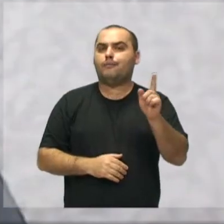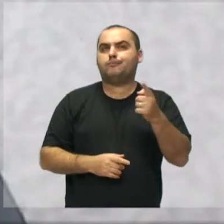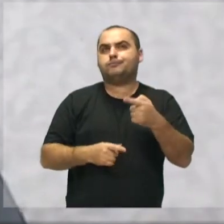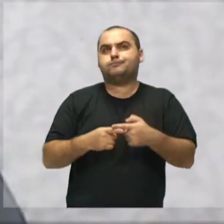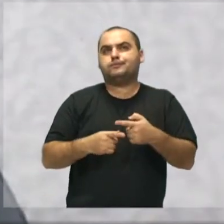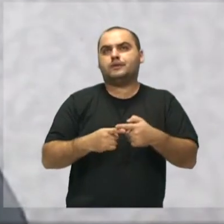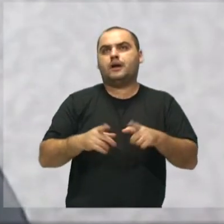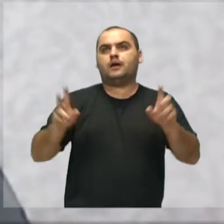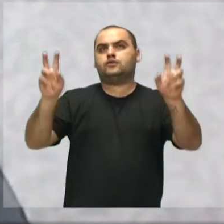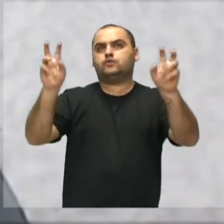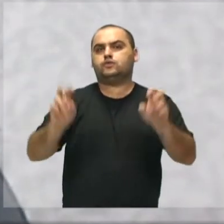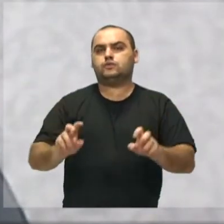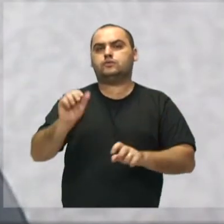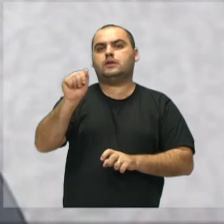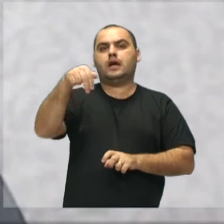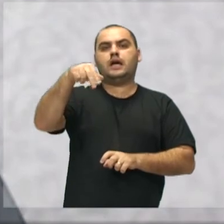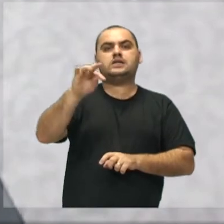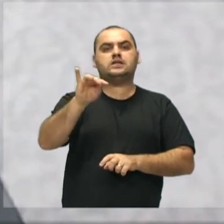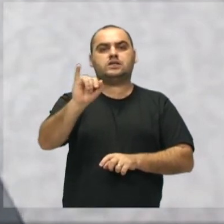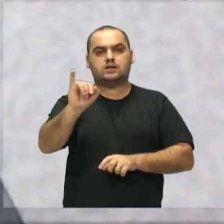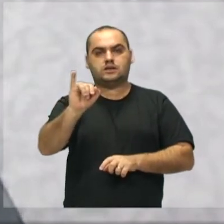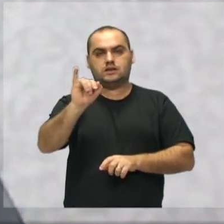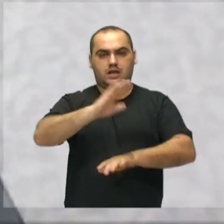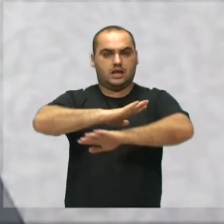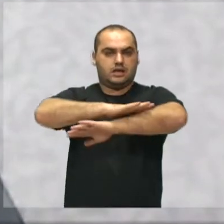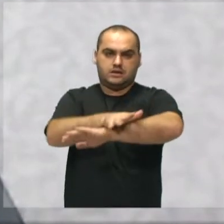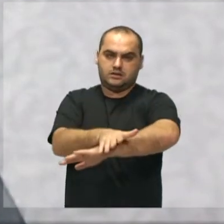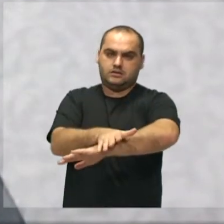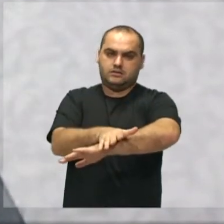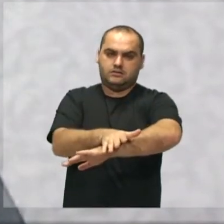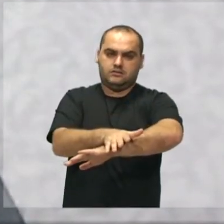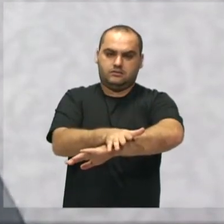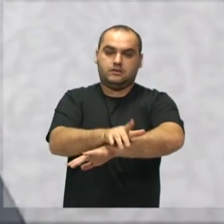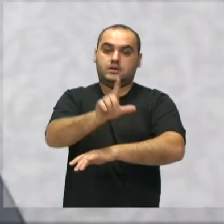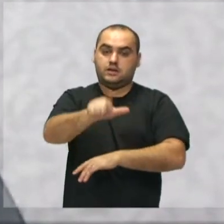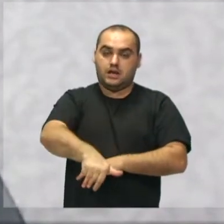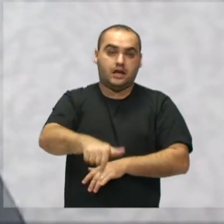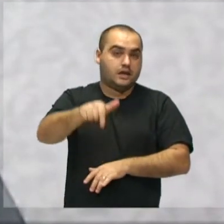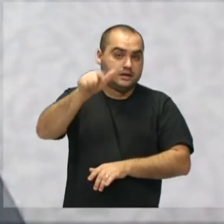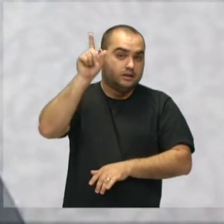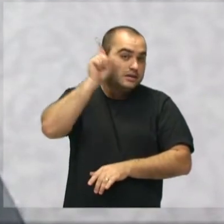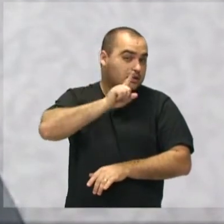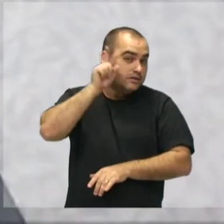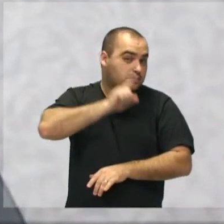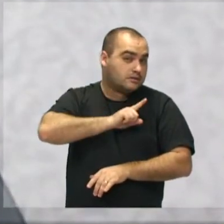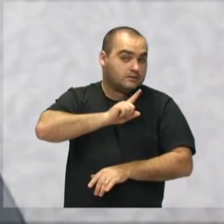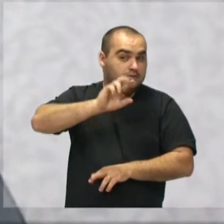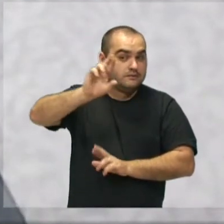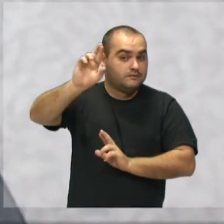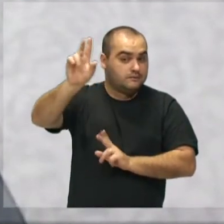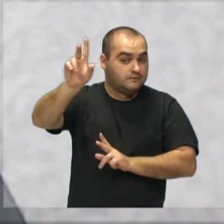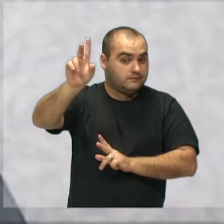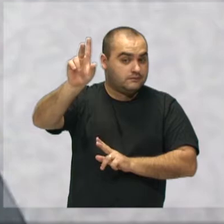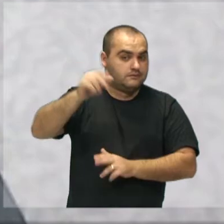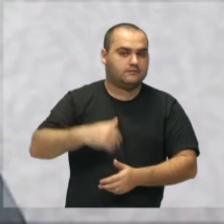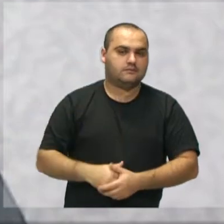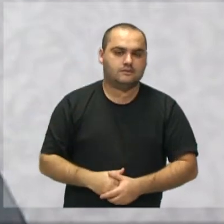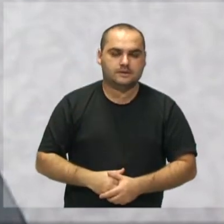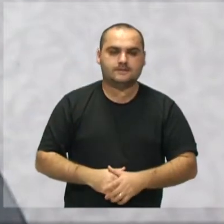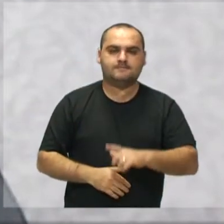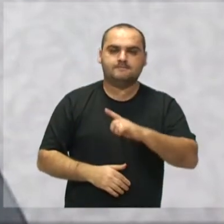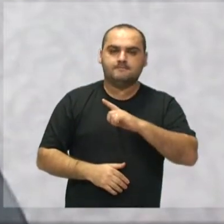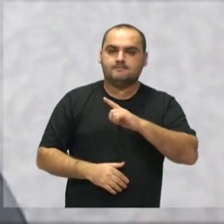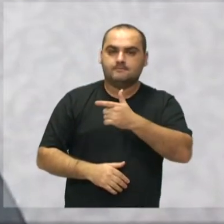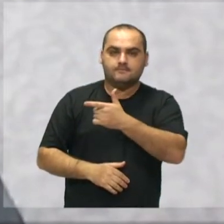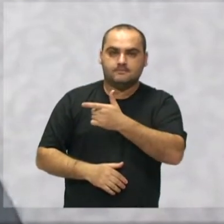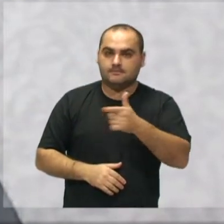nós não estamos maduros ainda para isso, como é o caso dos Estados Unidos. Nós não tivemos um Martin Luther